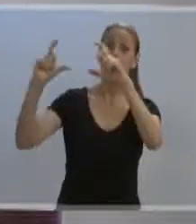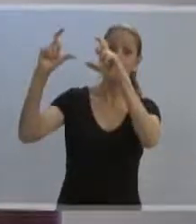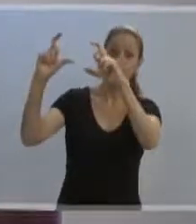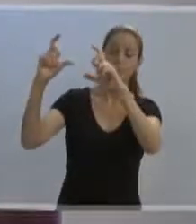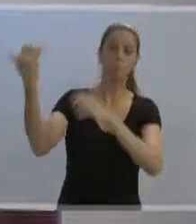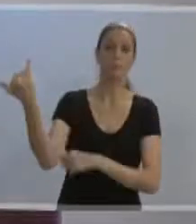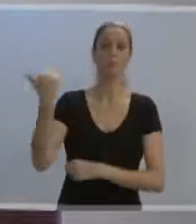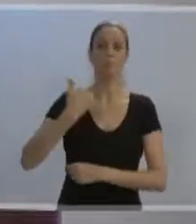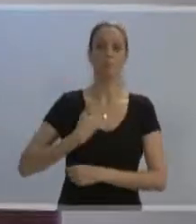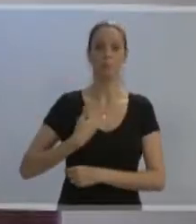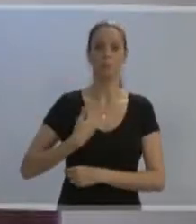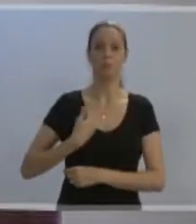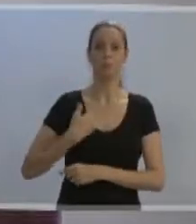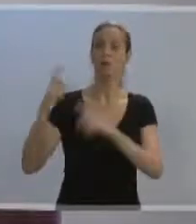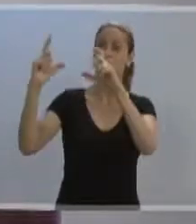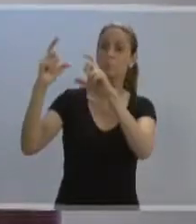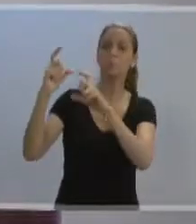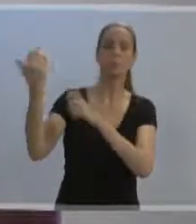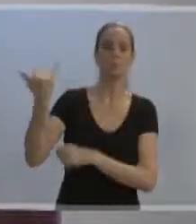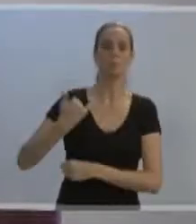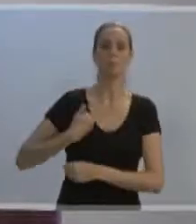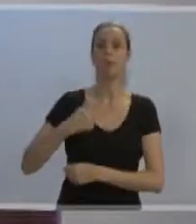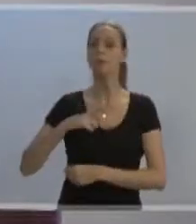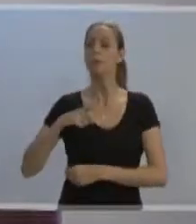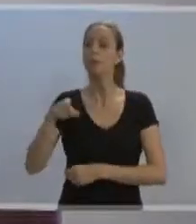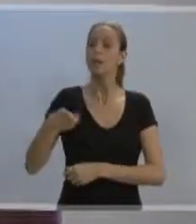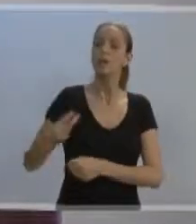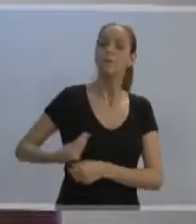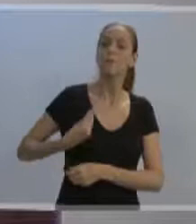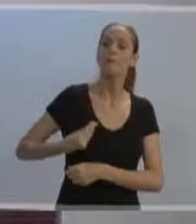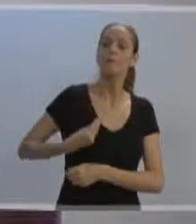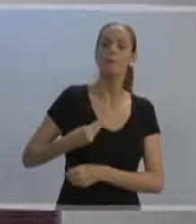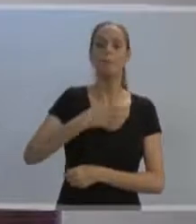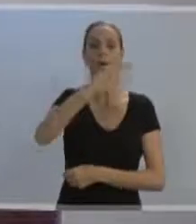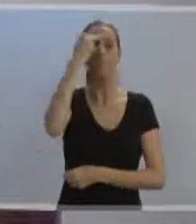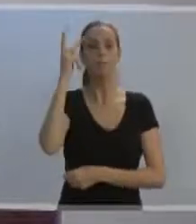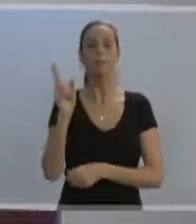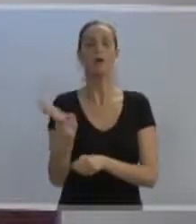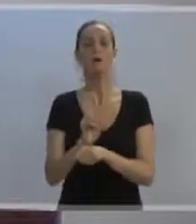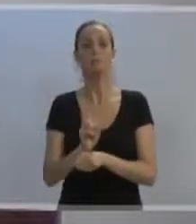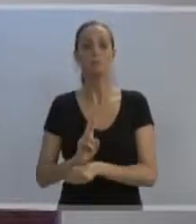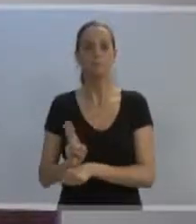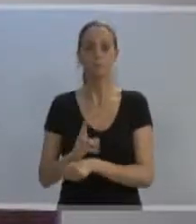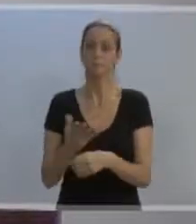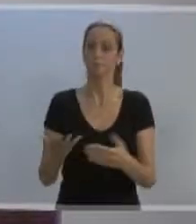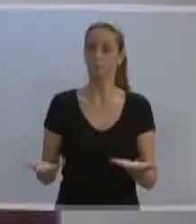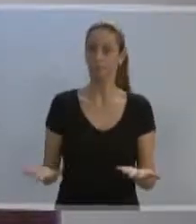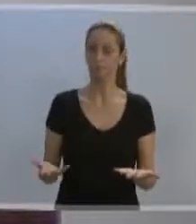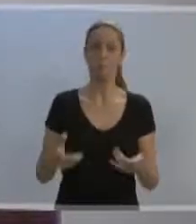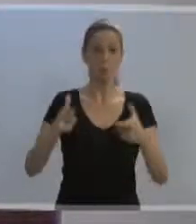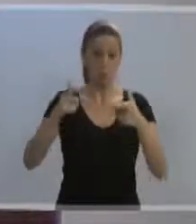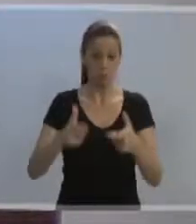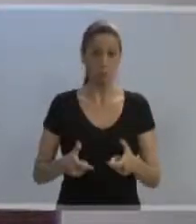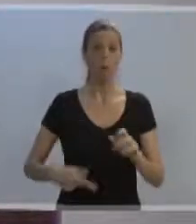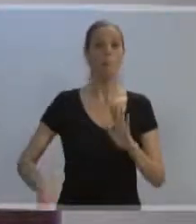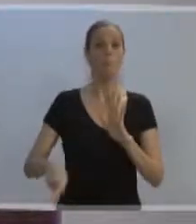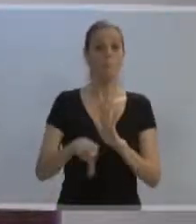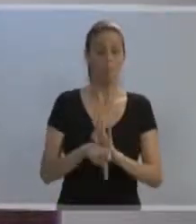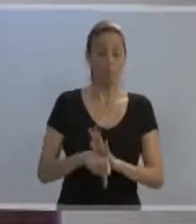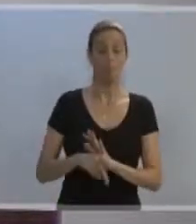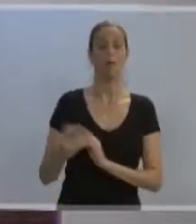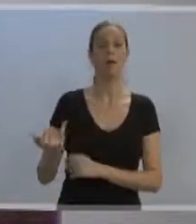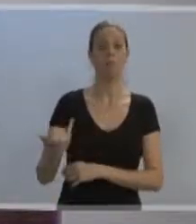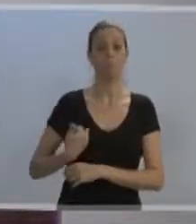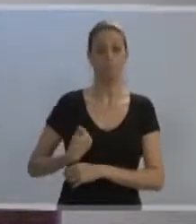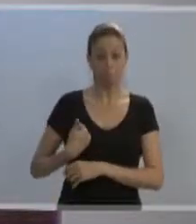alertando orientando a fiscalização então o que custa efetivamente no local onde está sendo feita a fiscalização